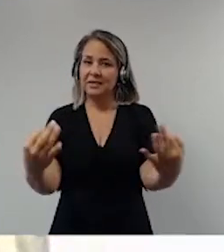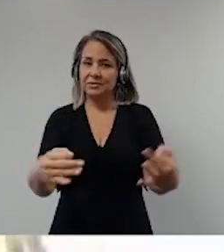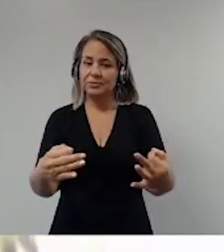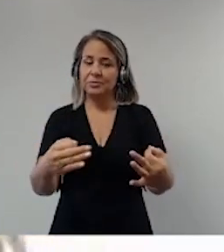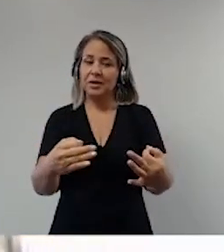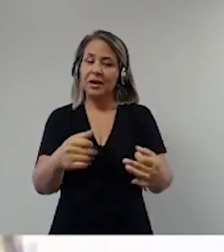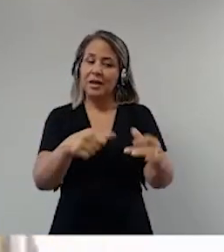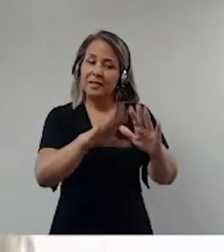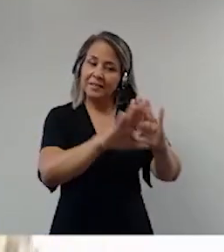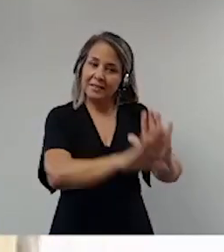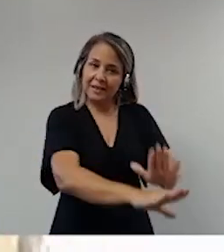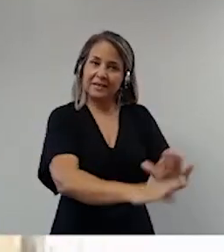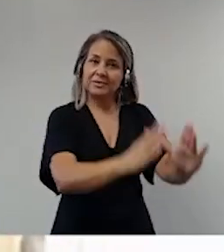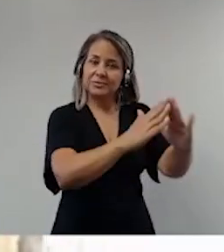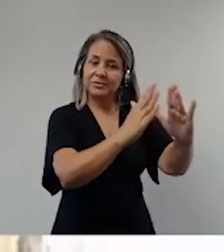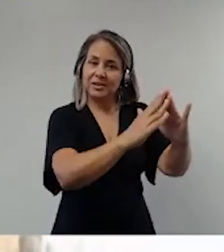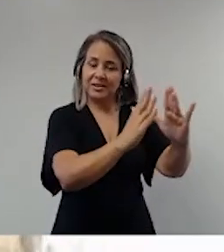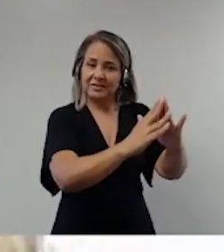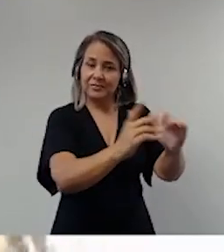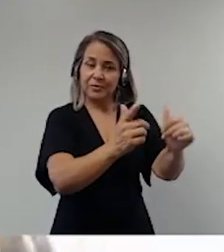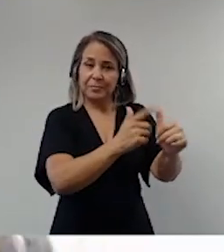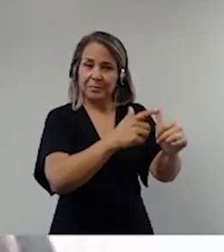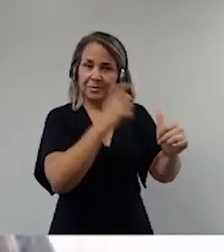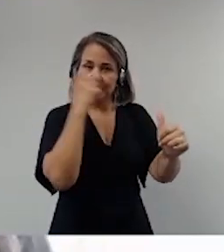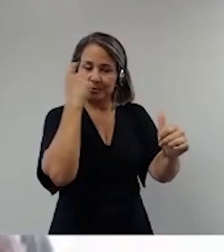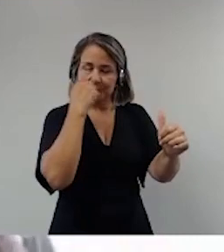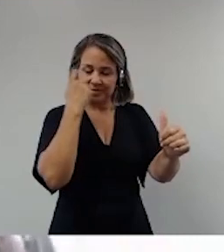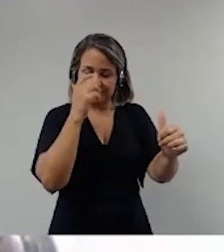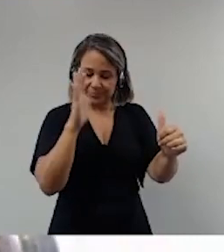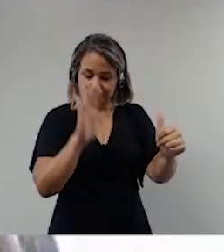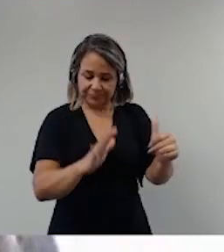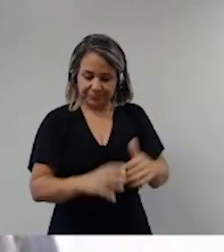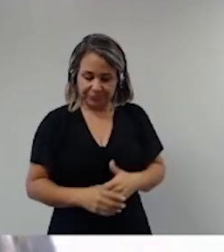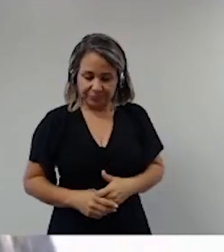casa. Essa foi a nossa primeira preocupação.